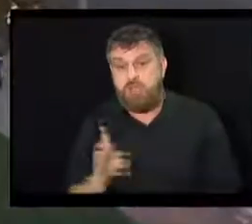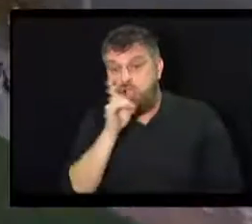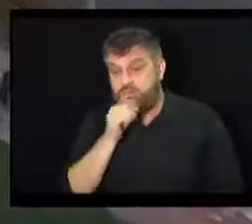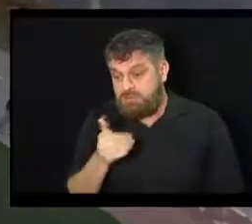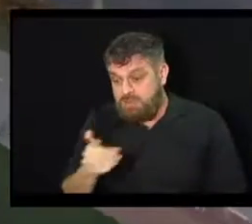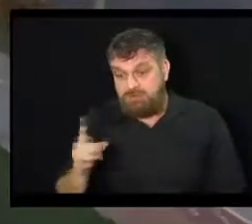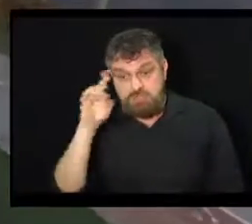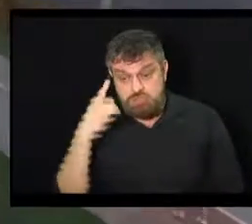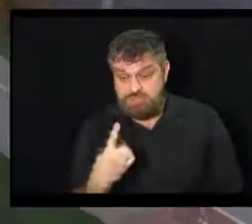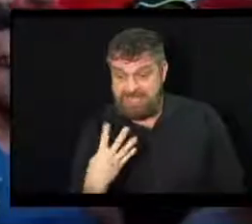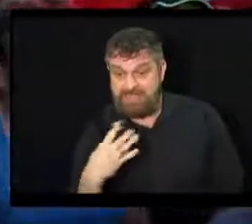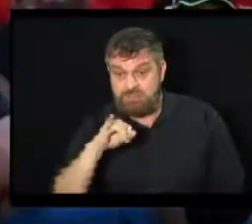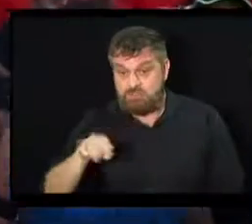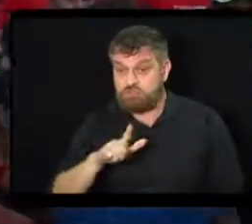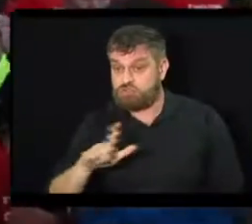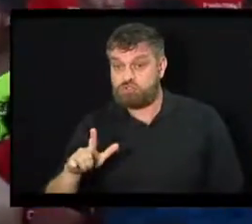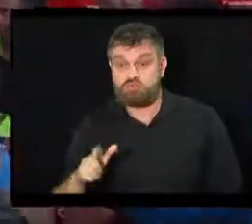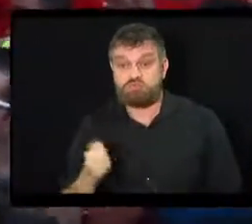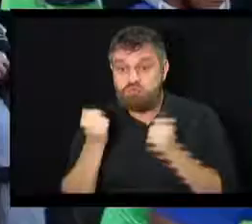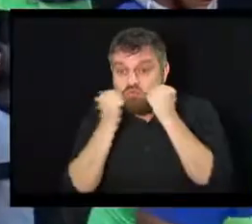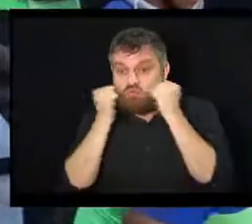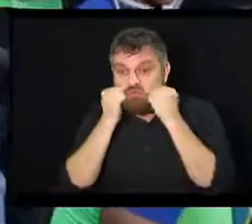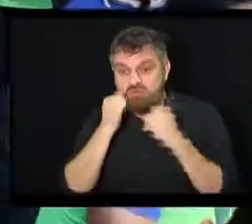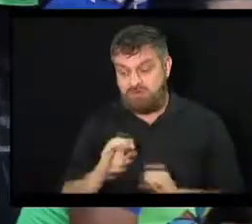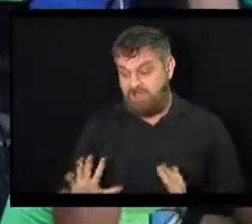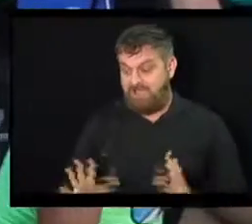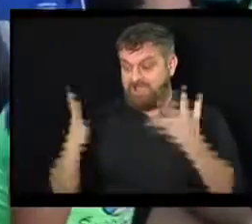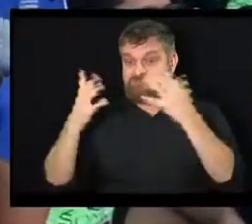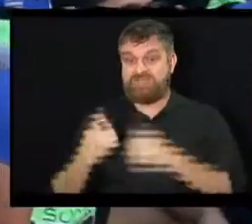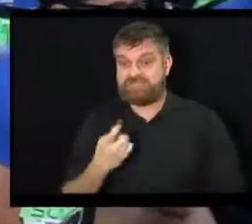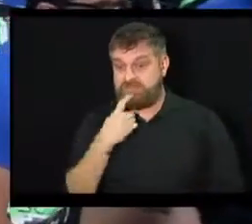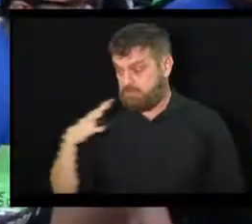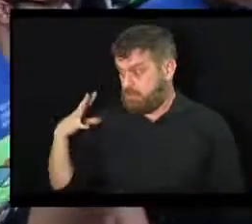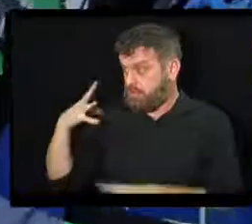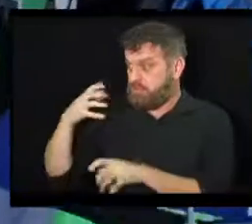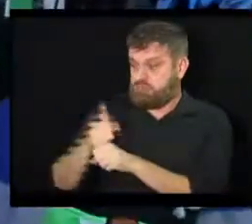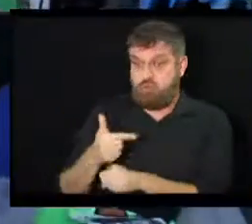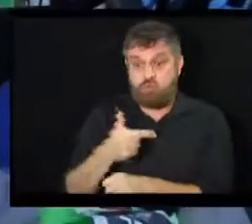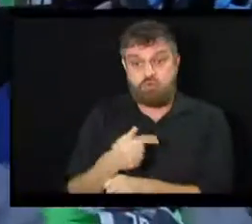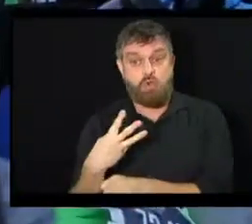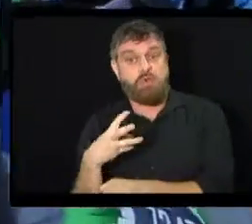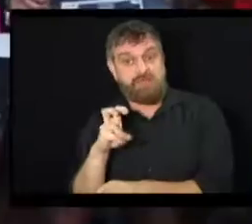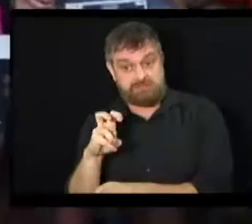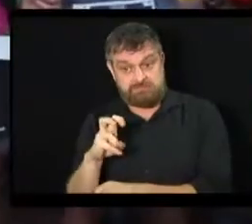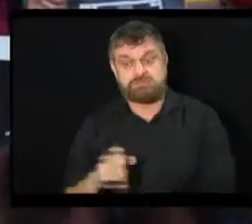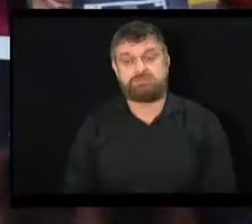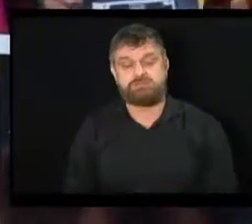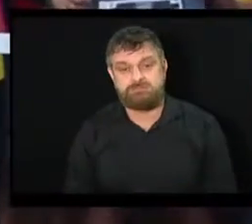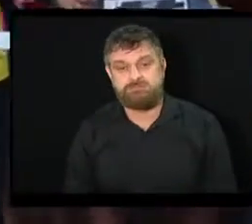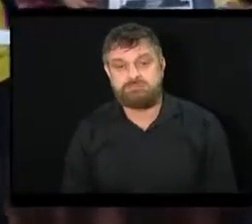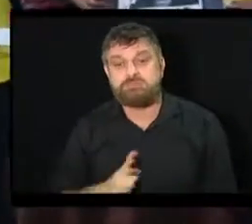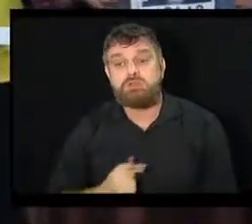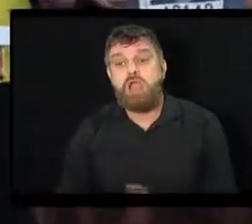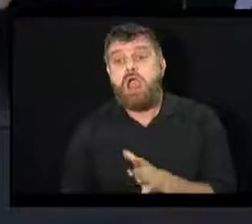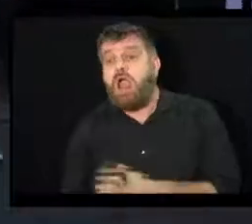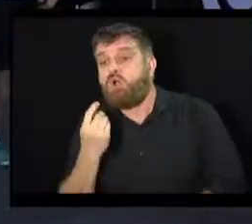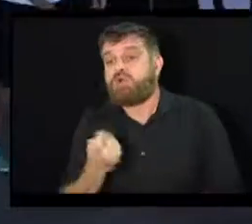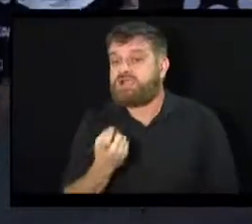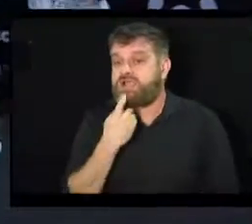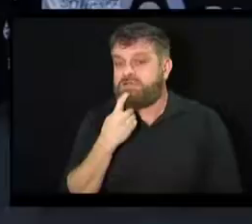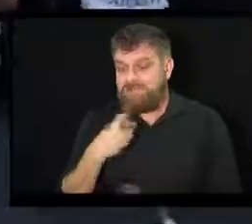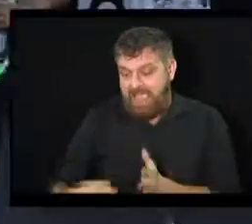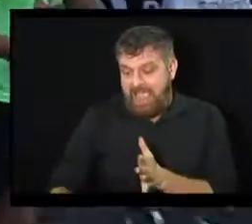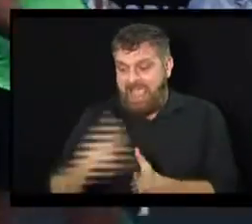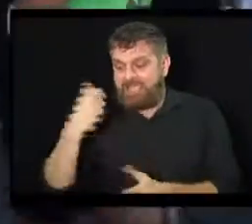15 de julho, no dia do aniversário de Campinas, quando completa 245 anos, ocorre na cidade a